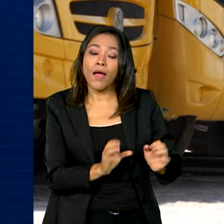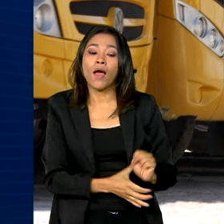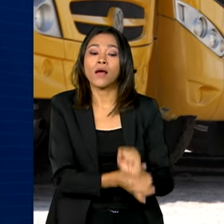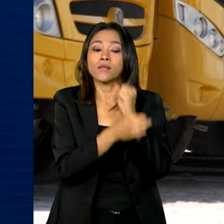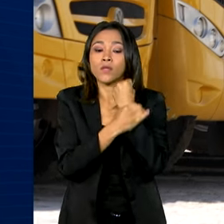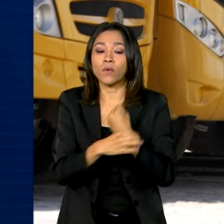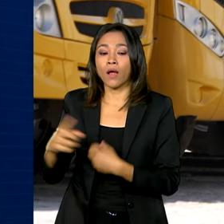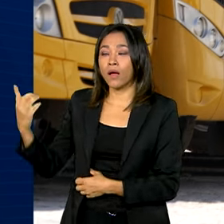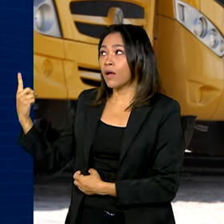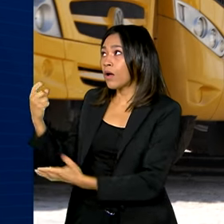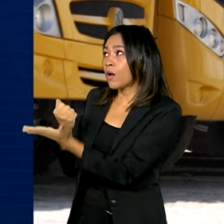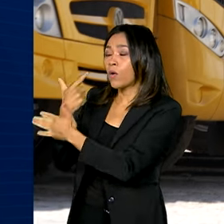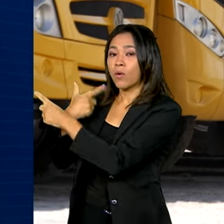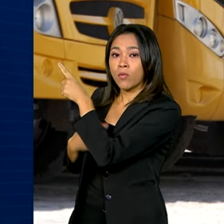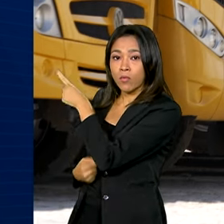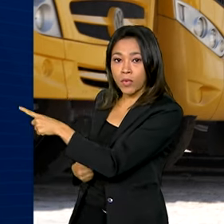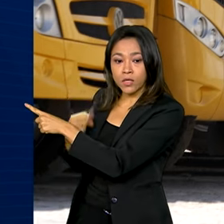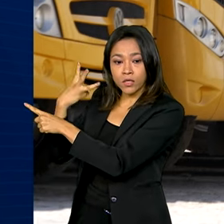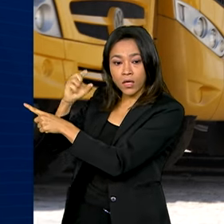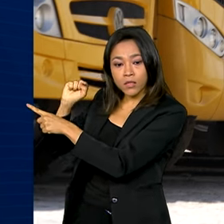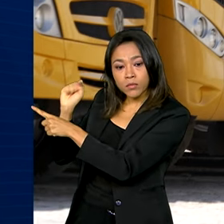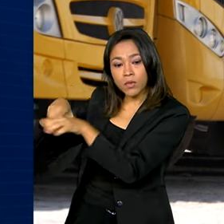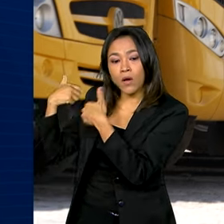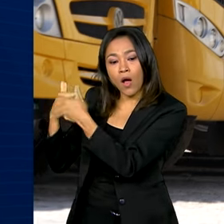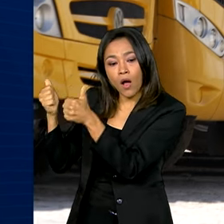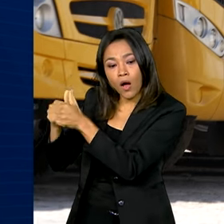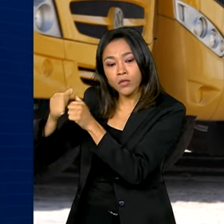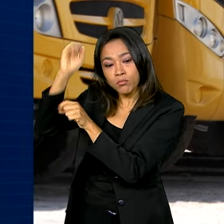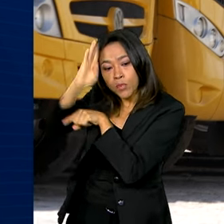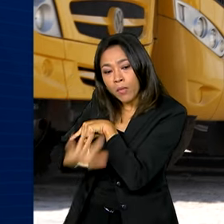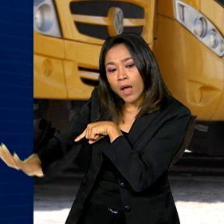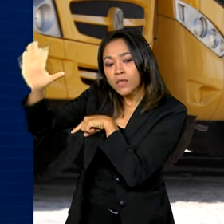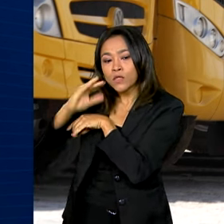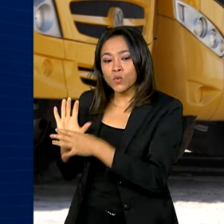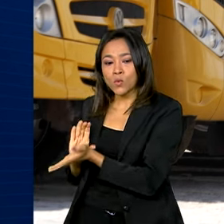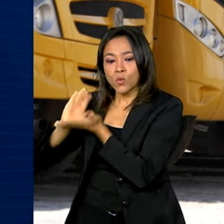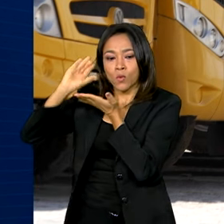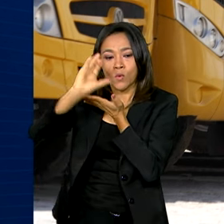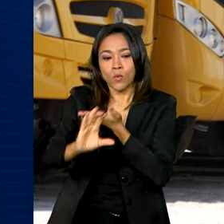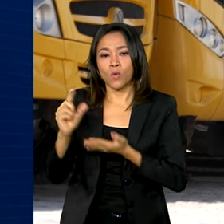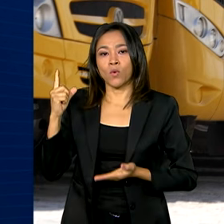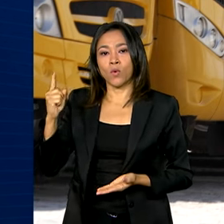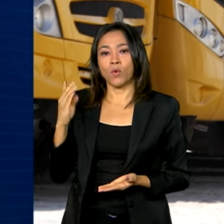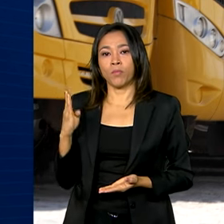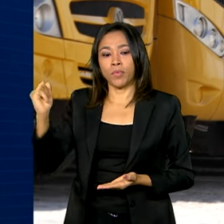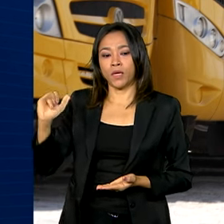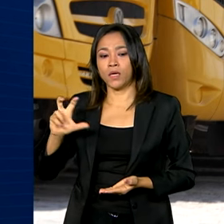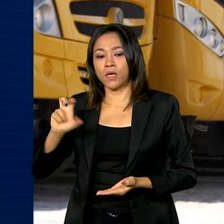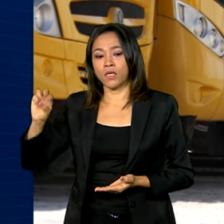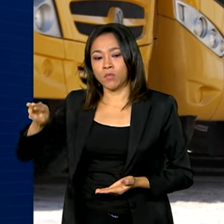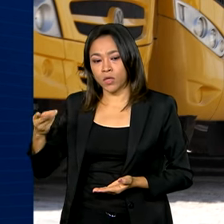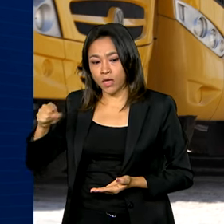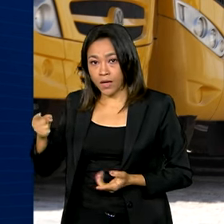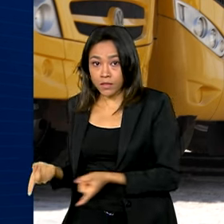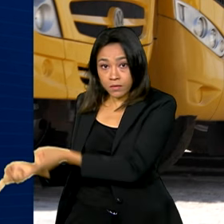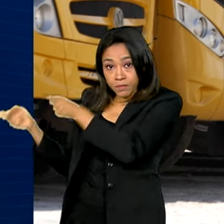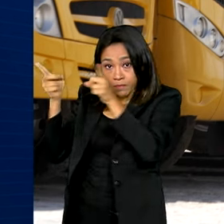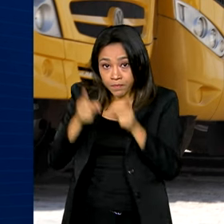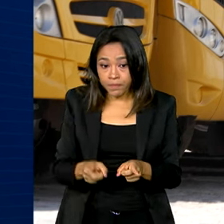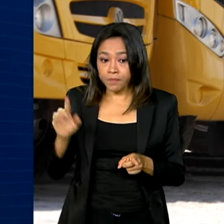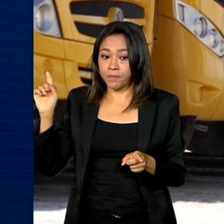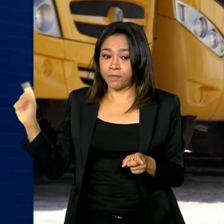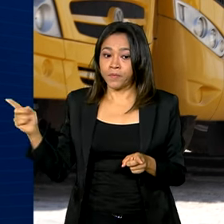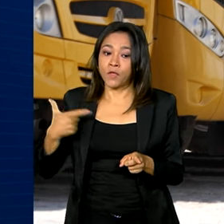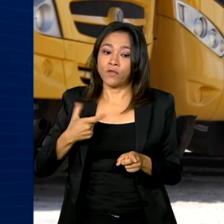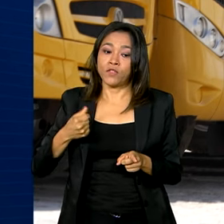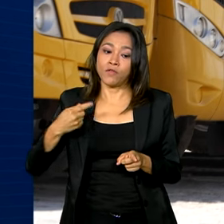novos veículos escolares para todo o Brasil, em um investimento previsto de 1,5 bilhão de reais. Só em 2024 estão